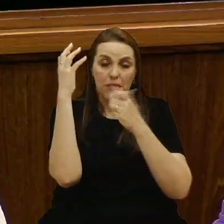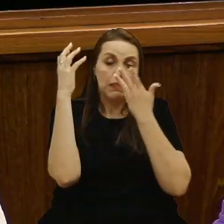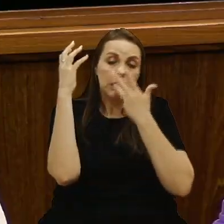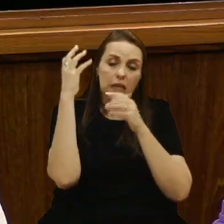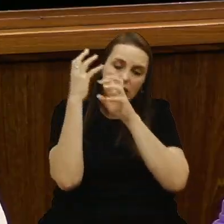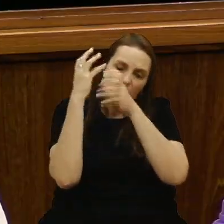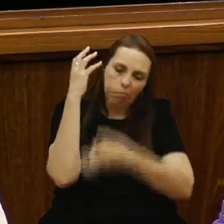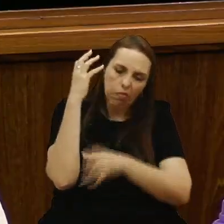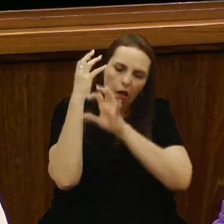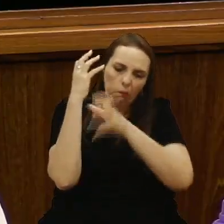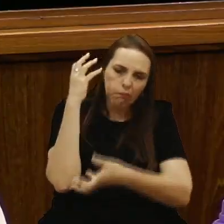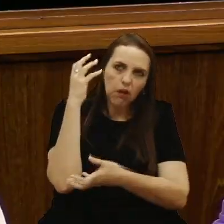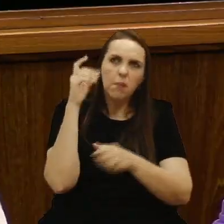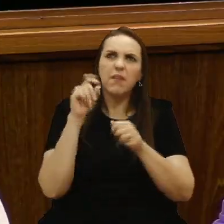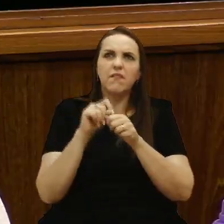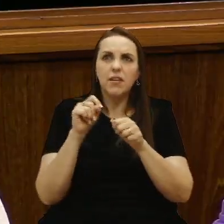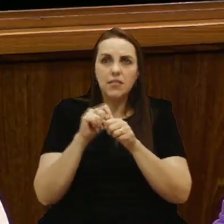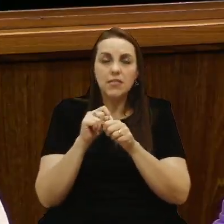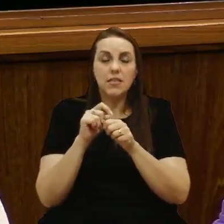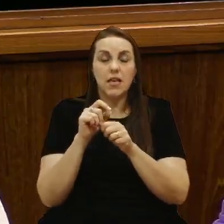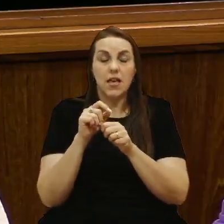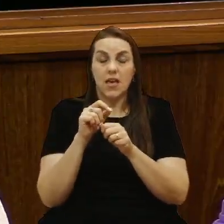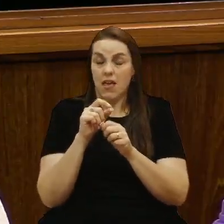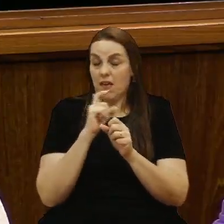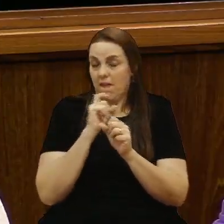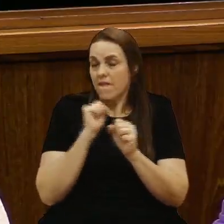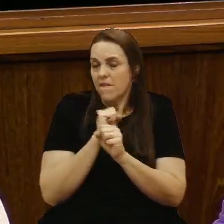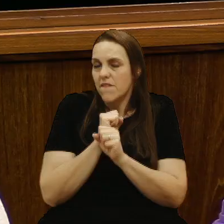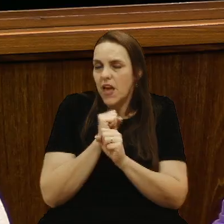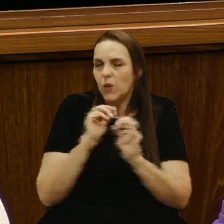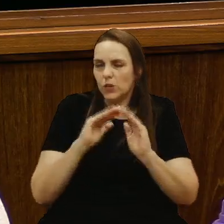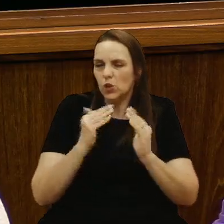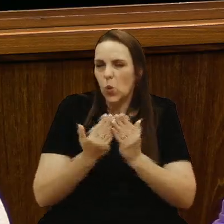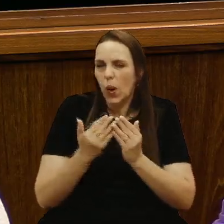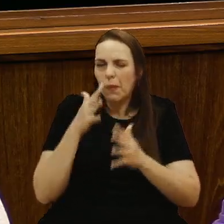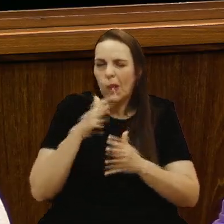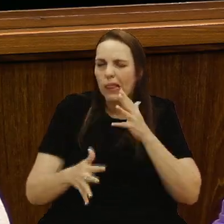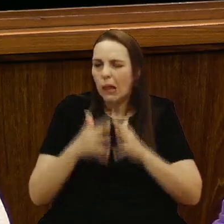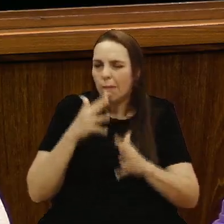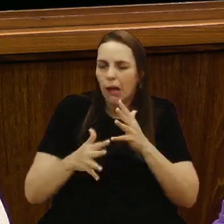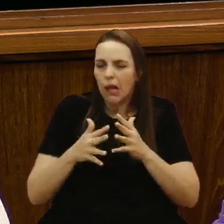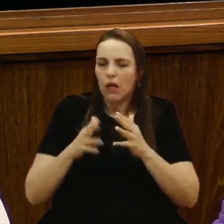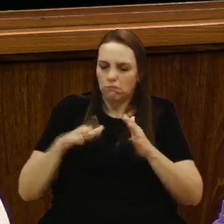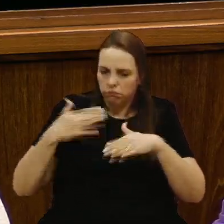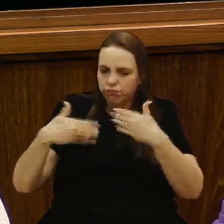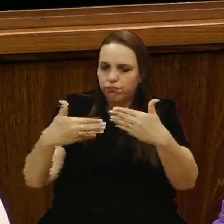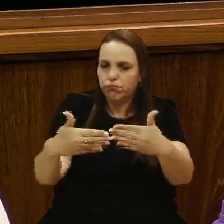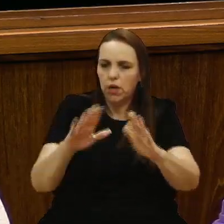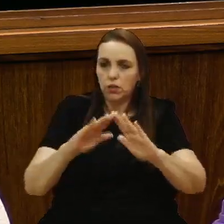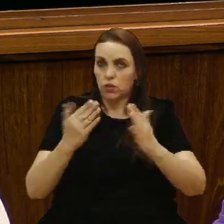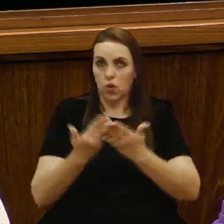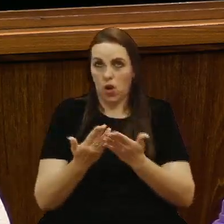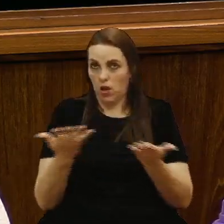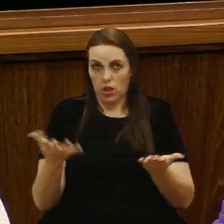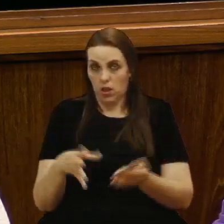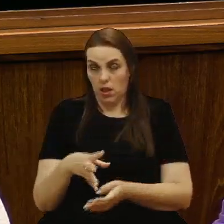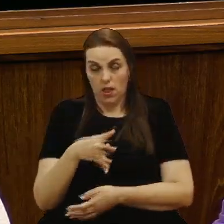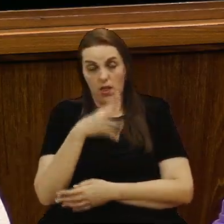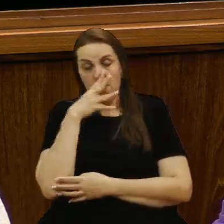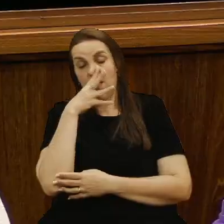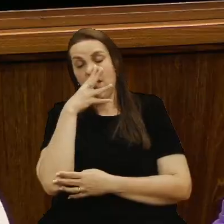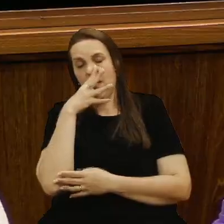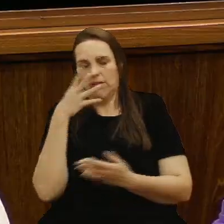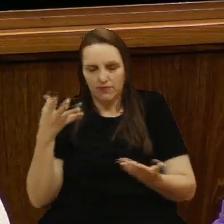para realizar nas férias de inverno escolares, para não atrapalhar o andamento da escola. Pasmem, como a gente gosta de